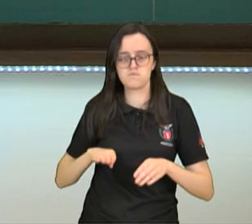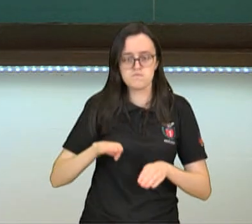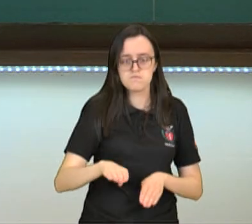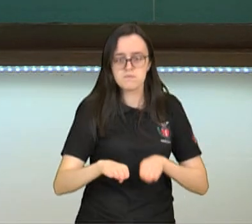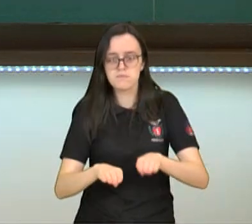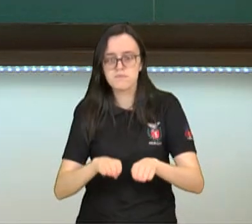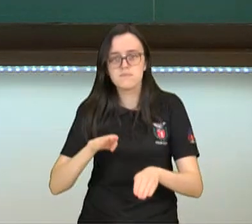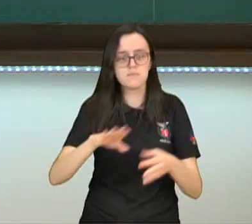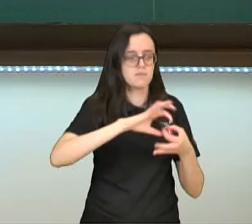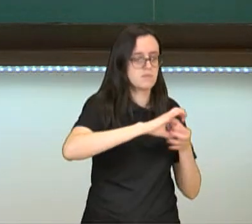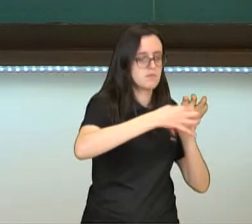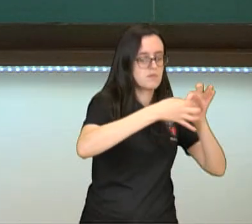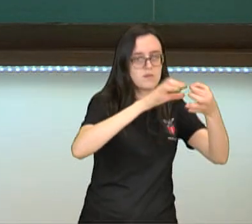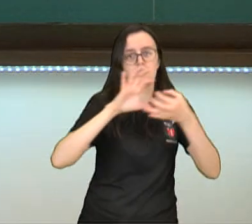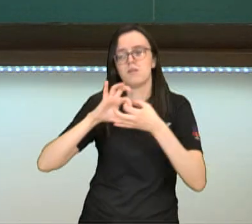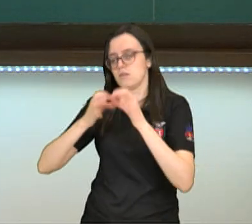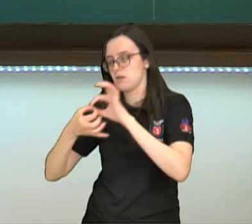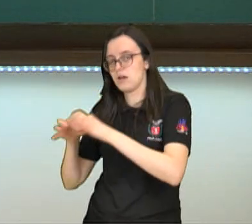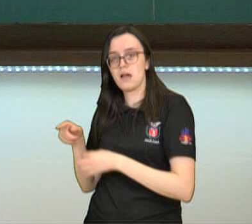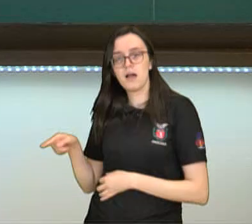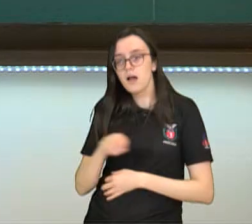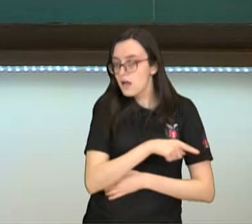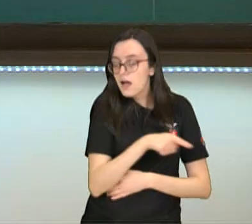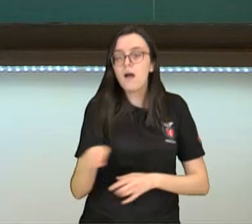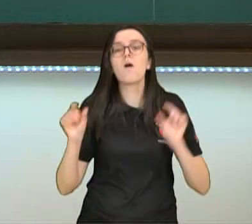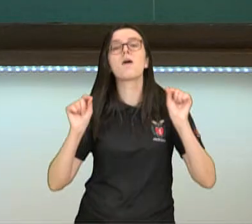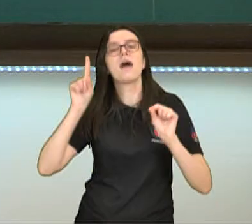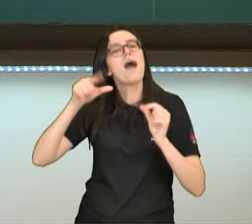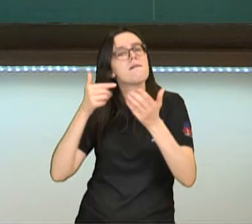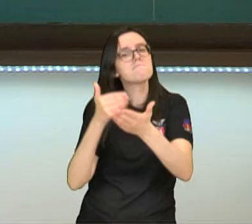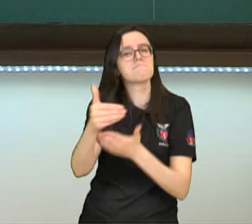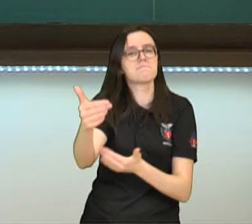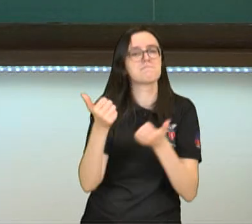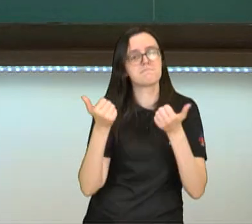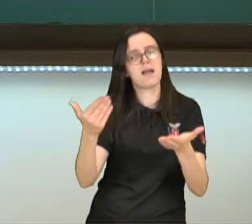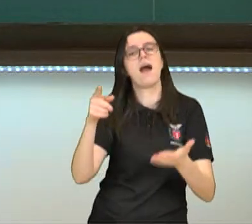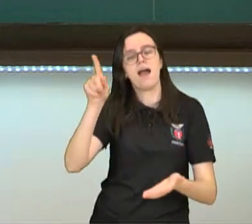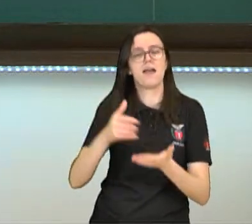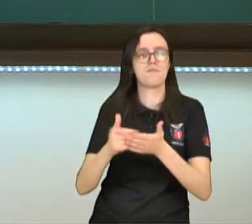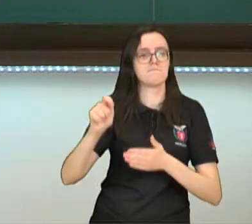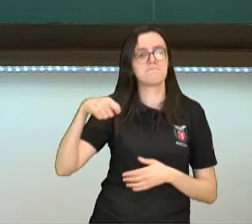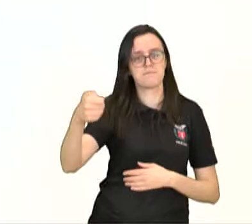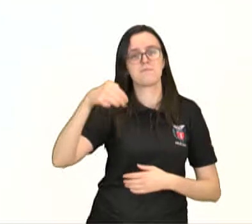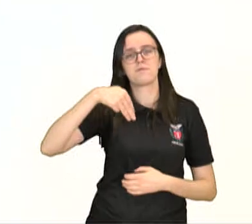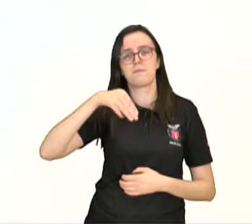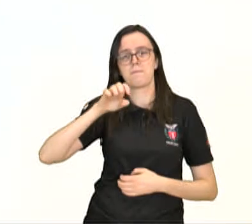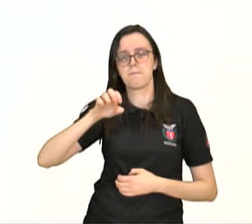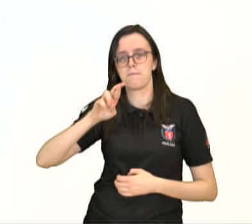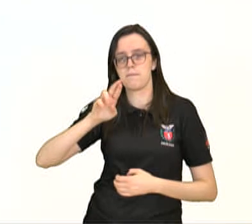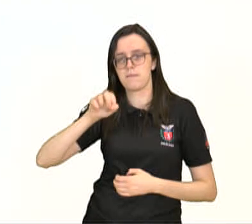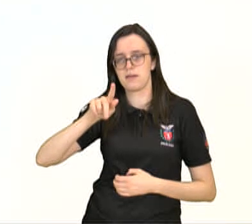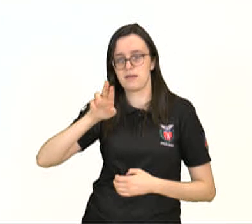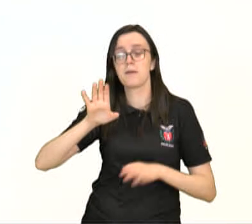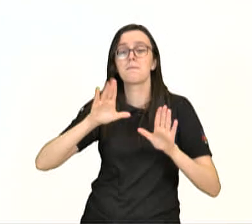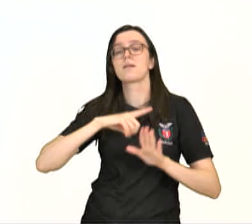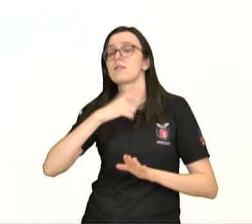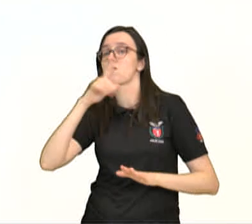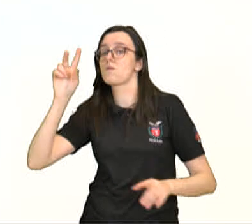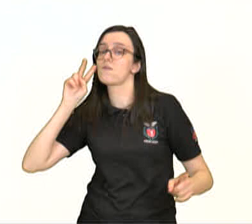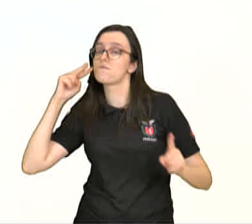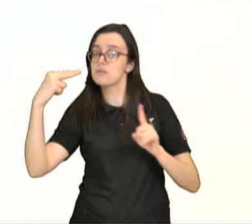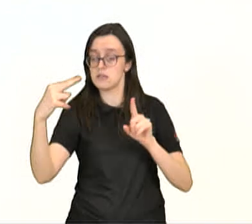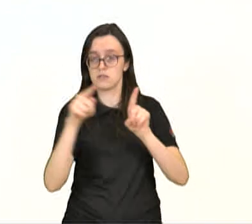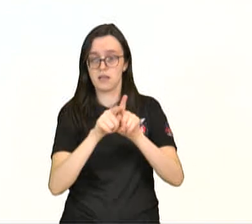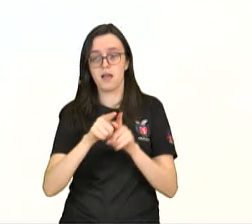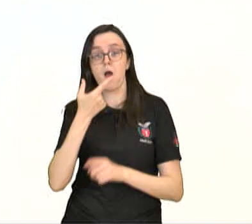arrastar das correntes com o ritmo do tambor, teria dado origem ao merengue. Mas nós temos uma segunda versão.